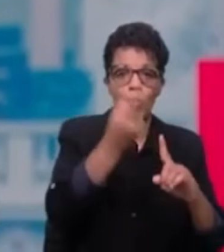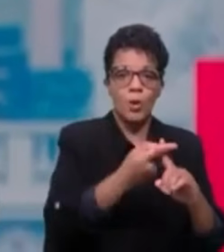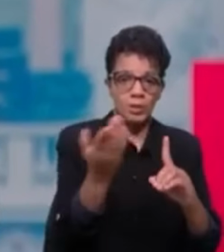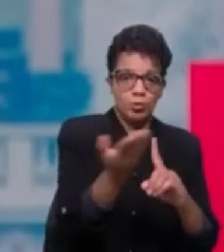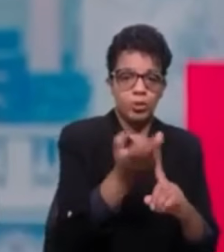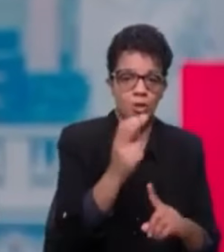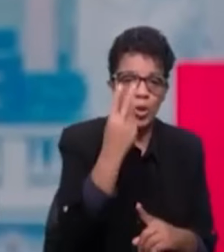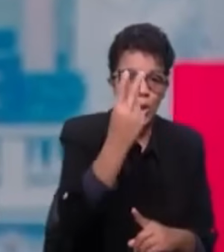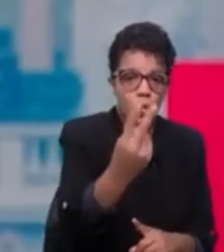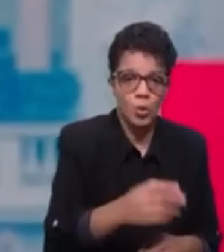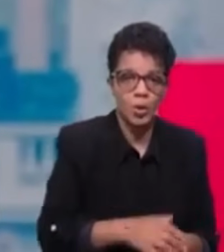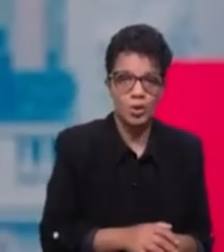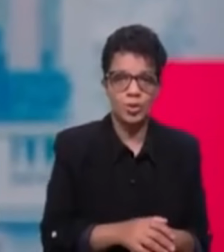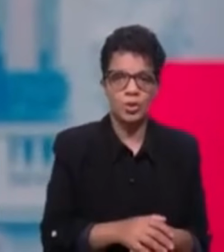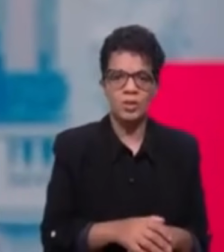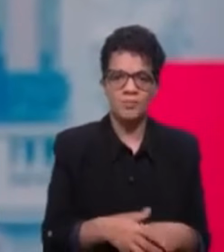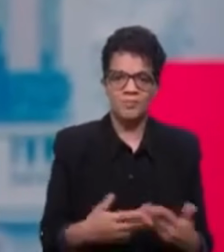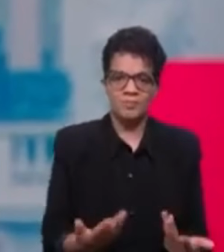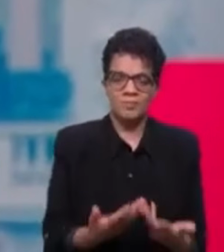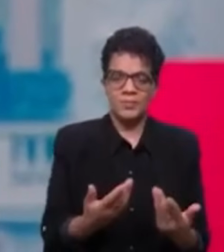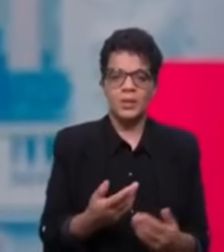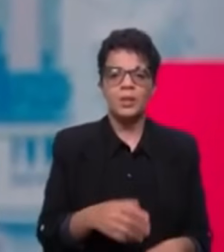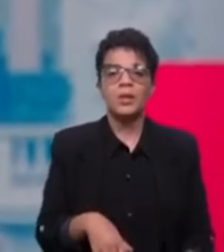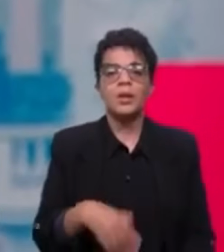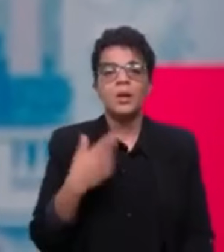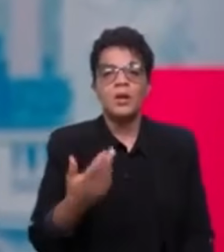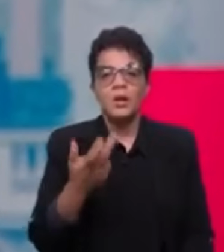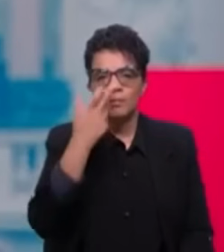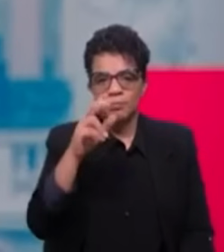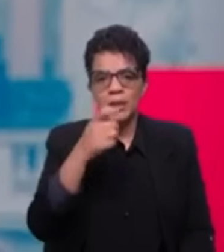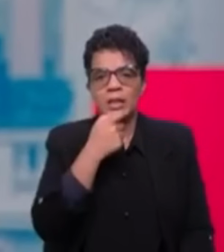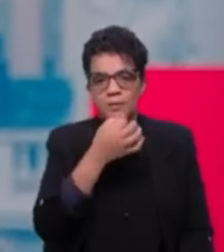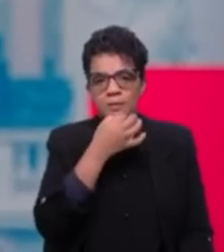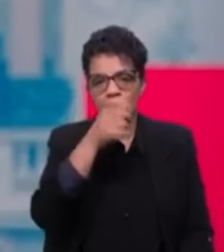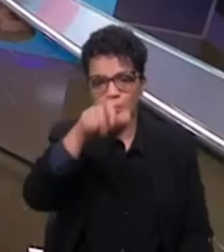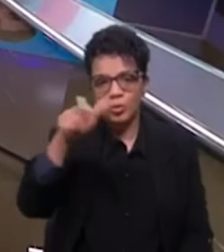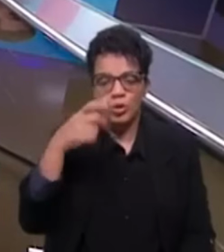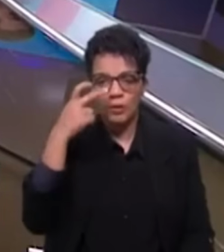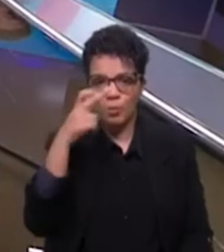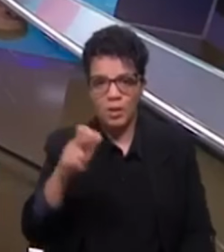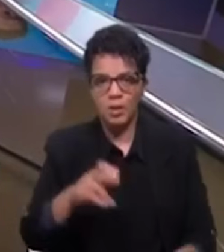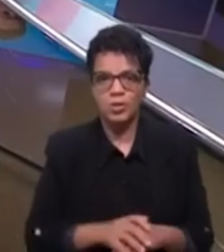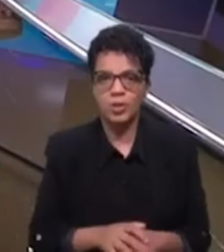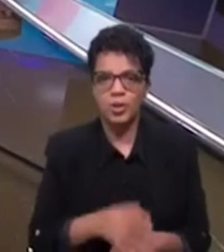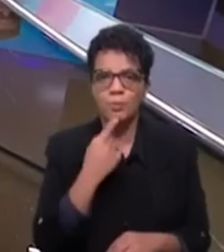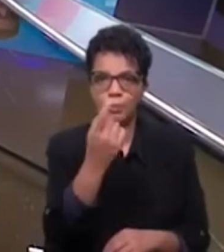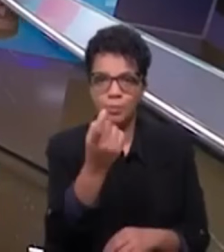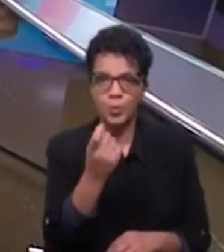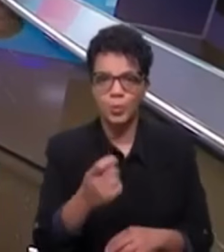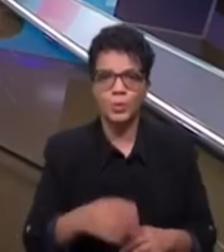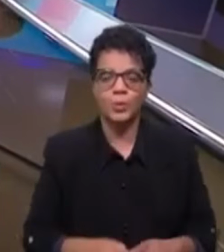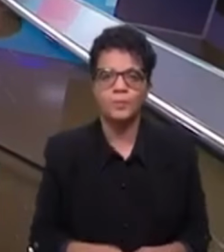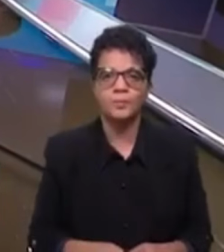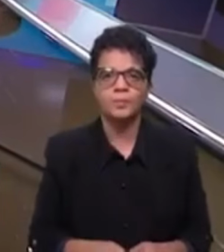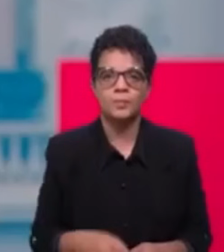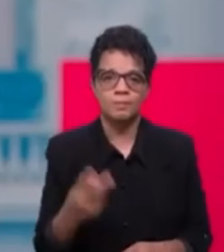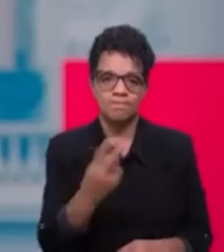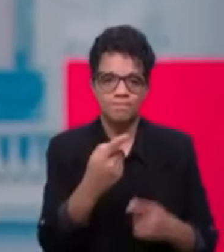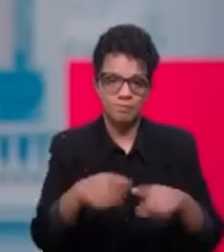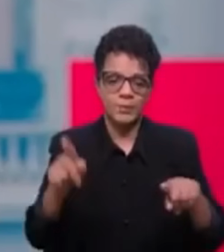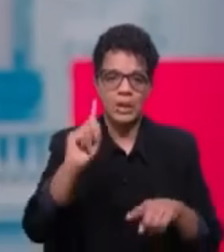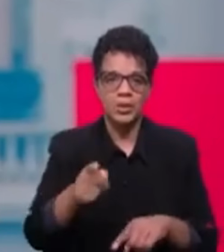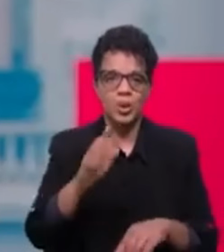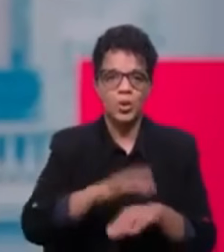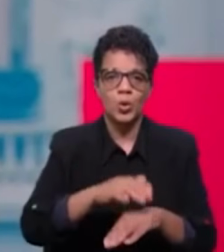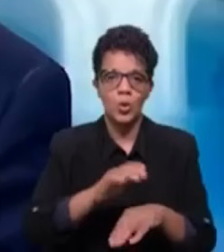mais dois anos de pena pensionistas que eu não quero terminar este debate sem falar dos pensionistas vou lhe perguntar o que é que vos distingue quando